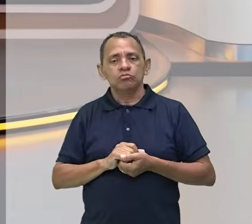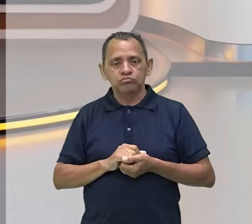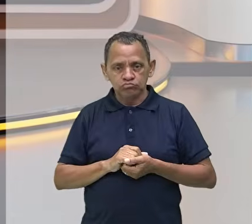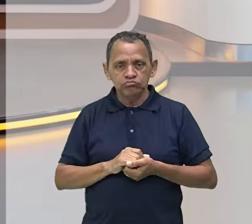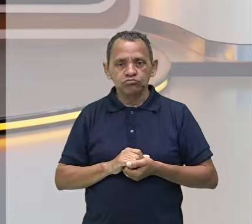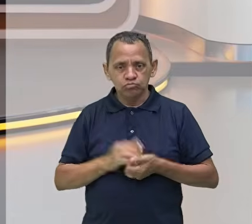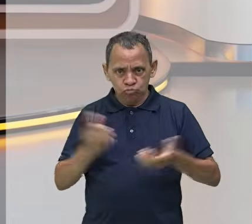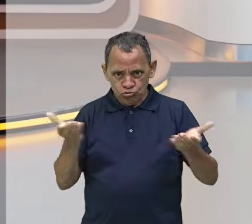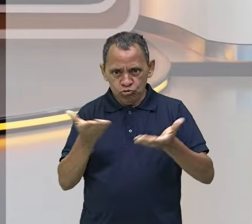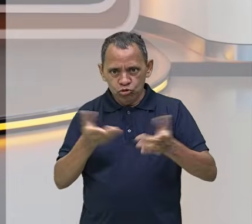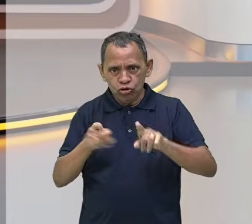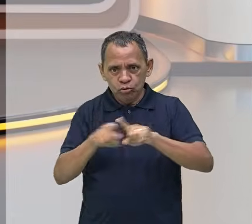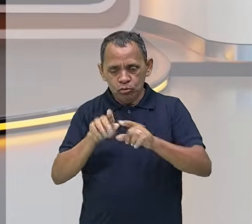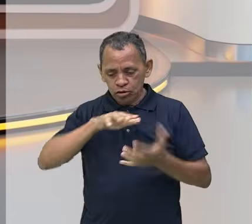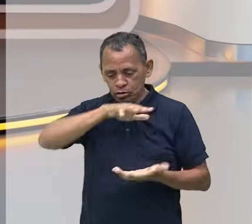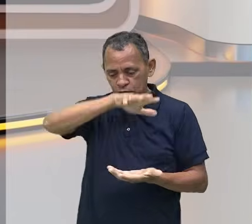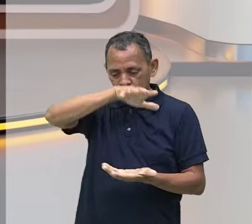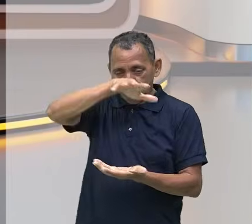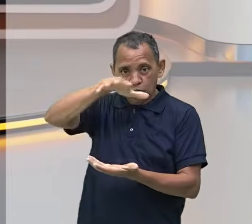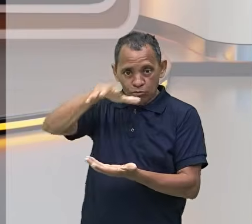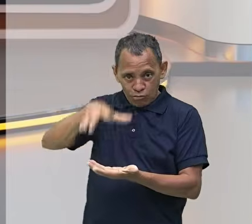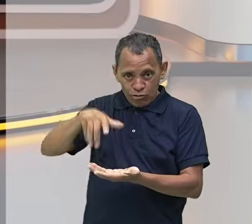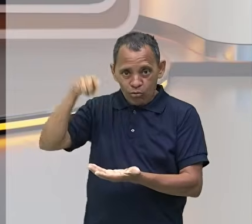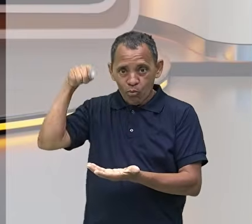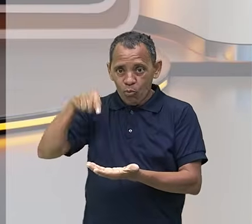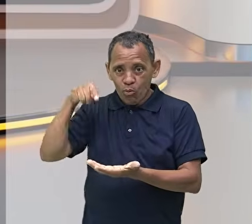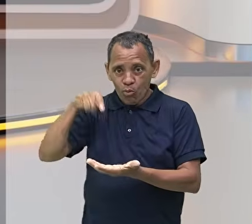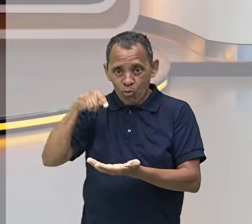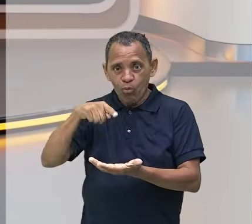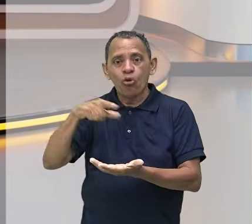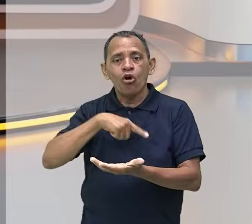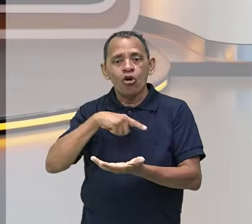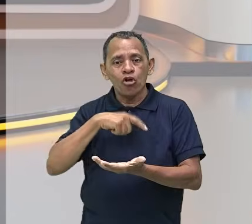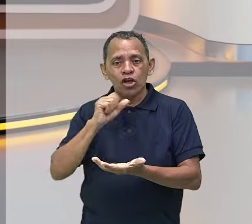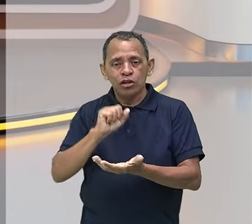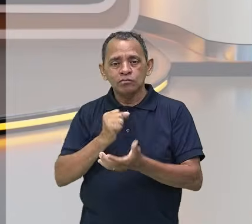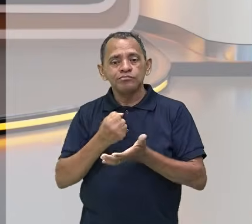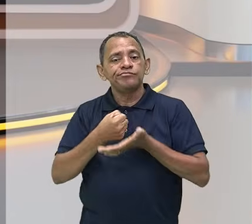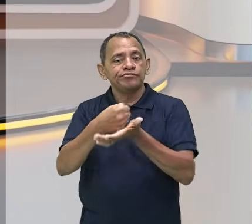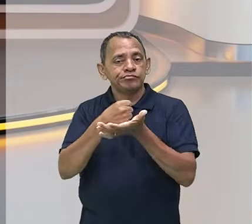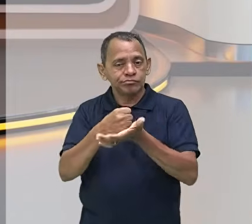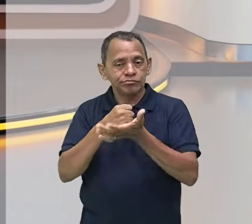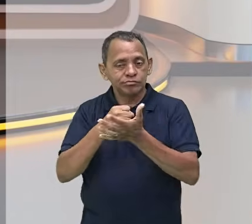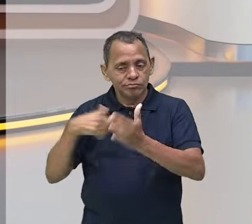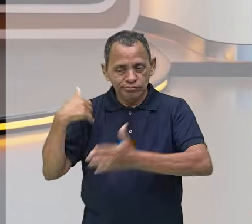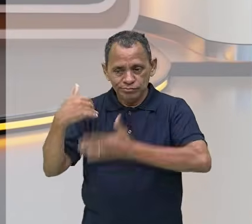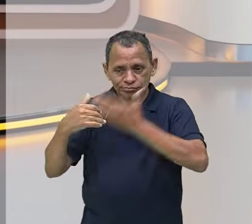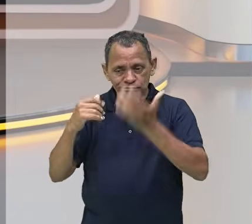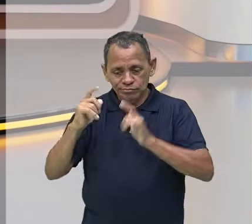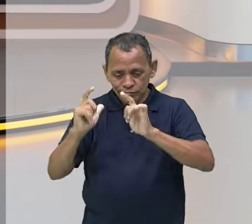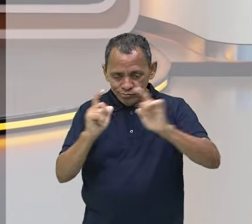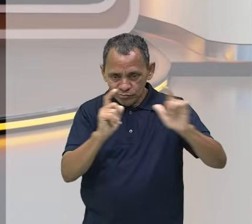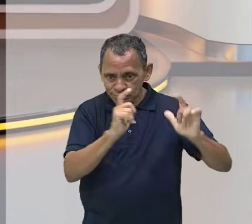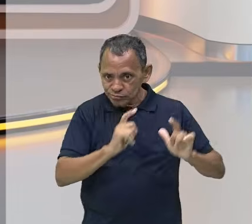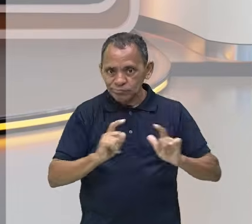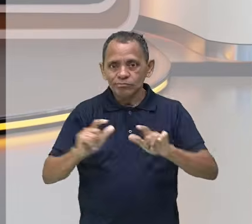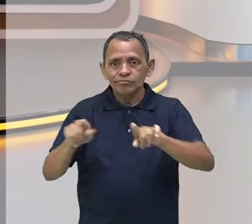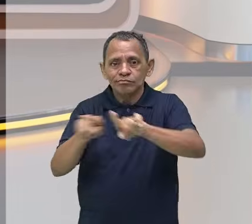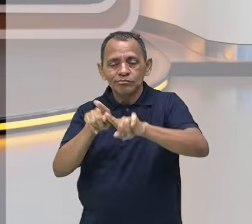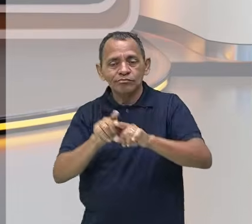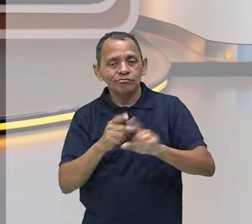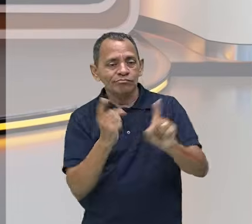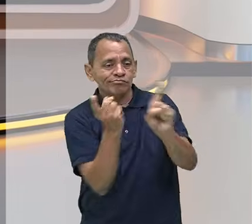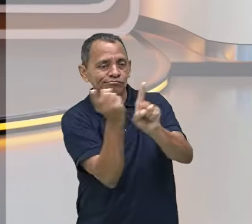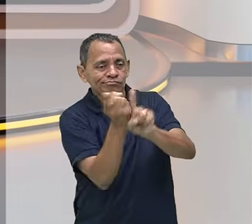Um globo terrestre também que acaba aí ajudando nesse processo de localização, ou até